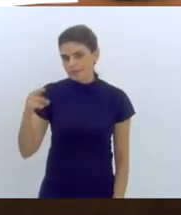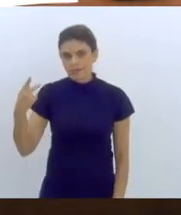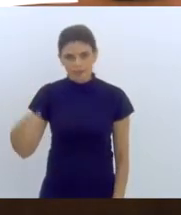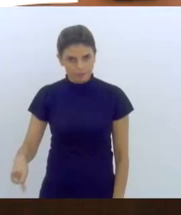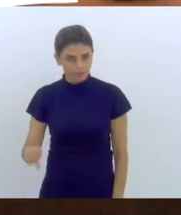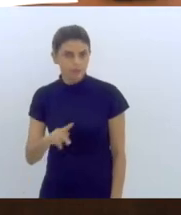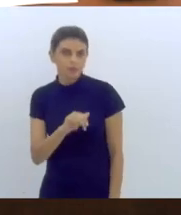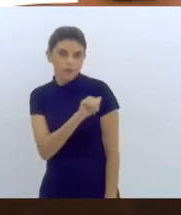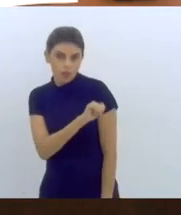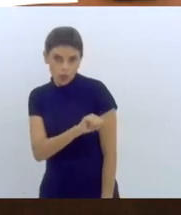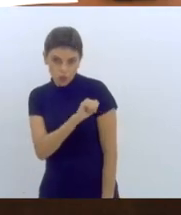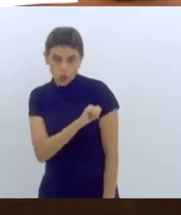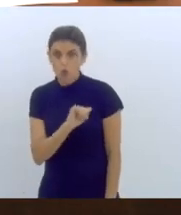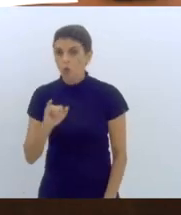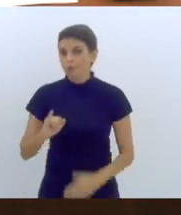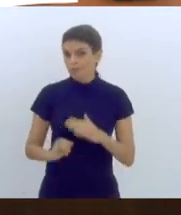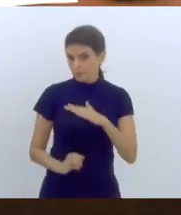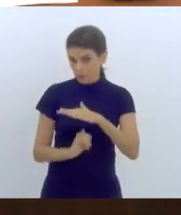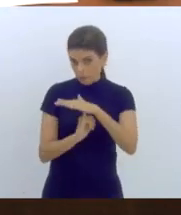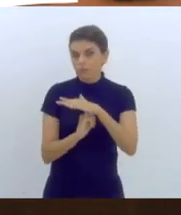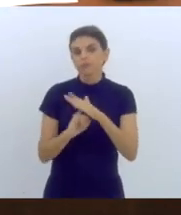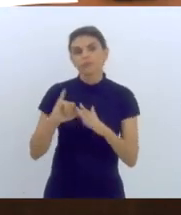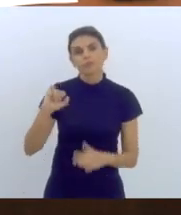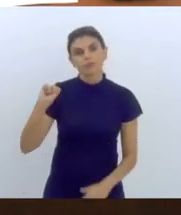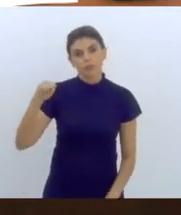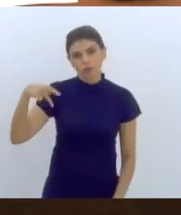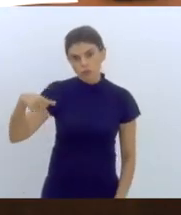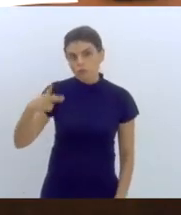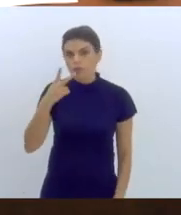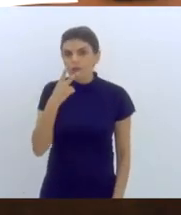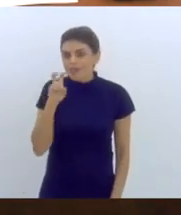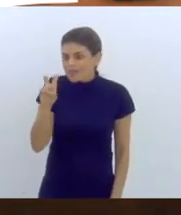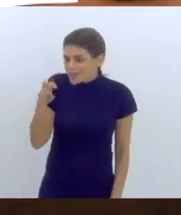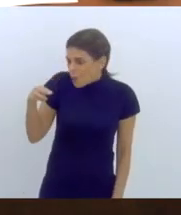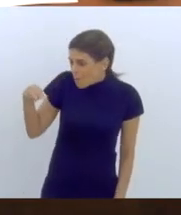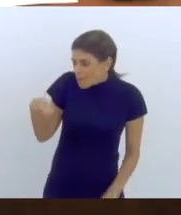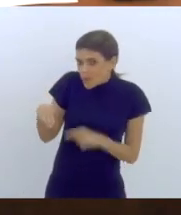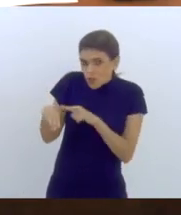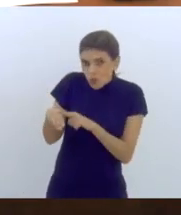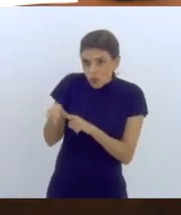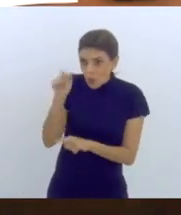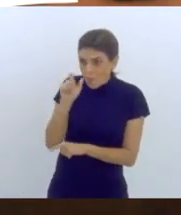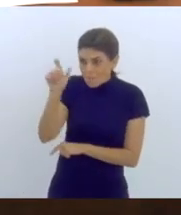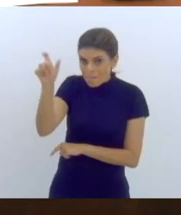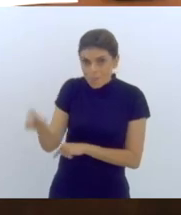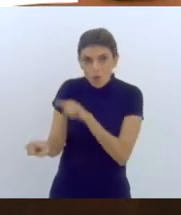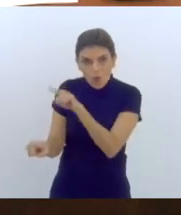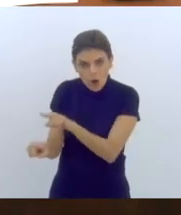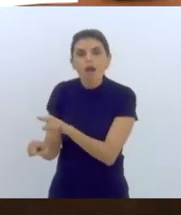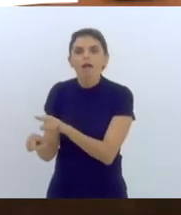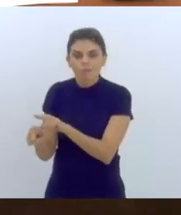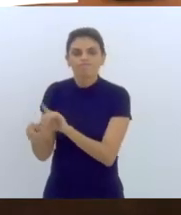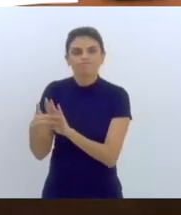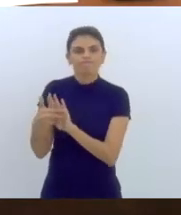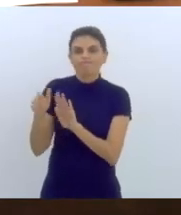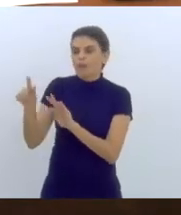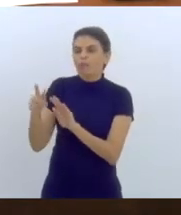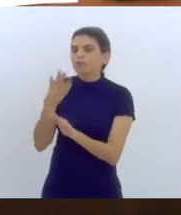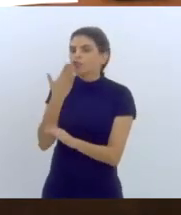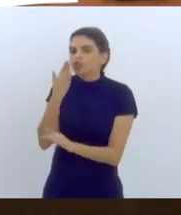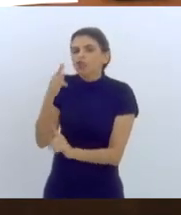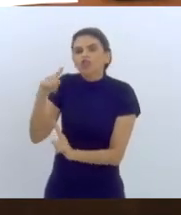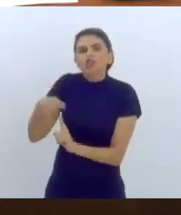informa que, no Estado do Rio de Janeiro, a cada 5 minutos, uma mulher é vítima de algum tipo